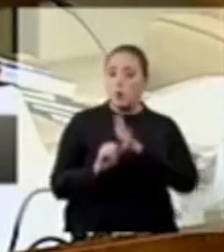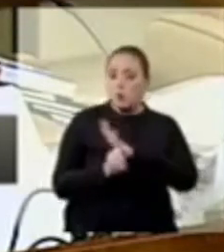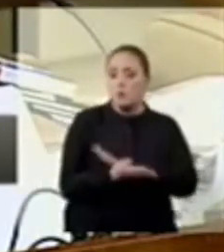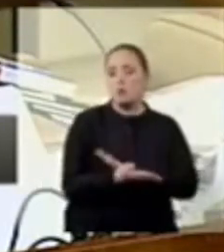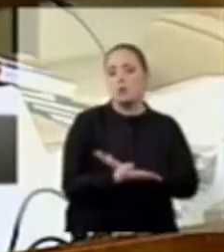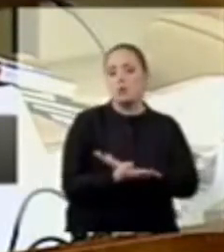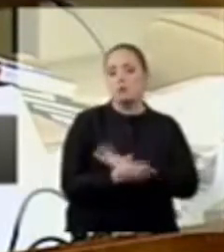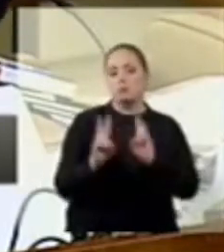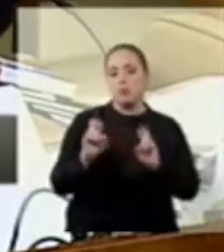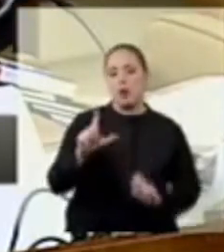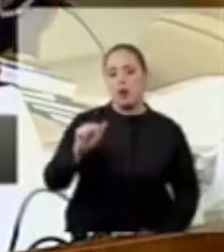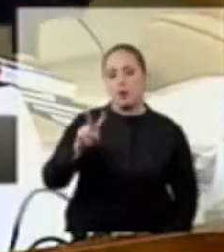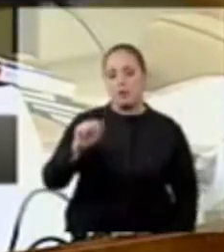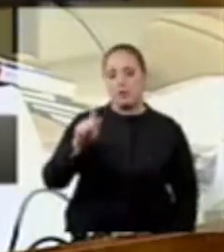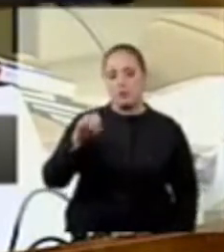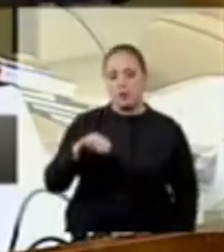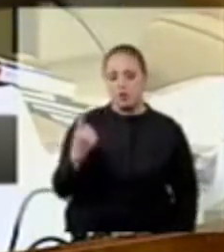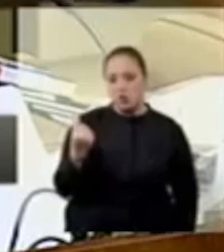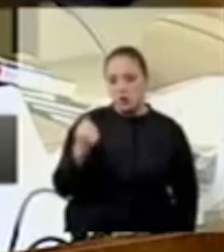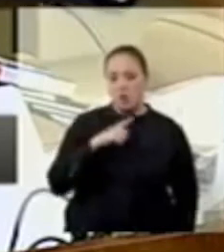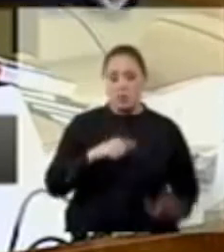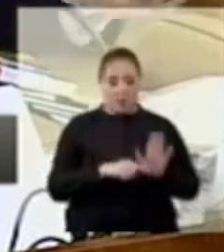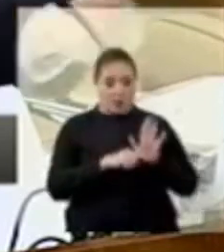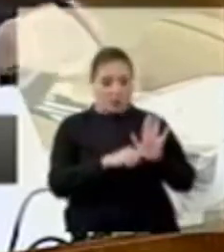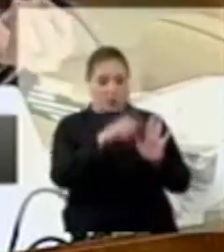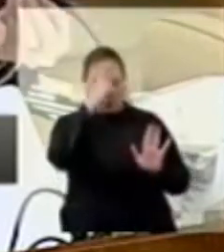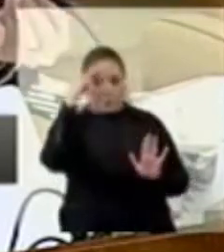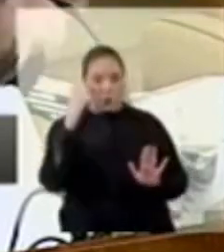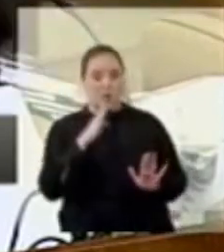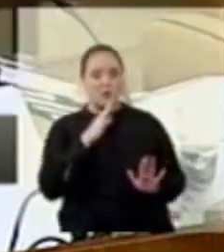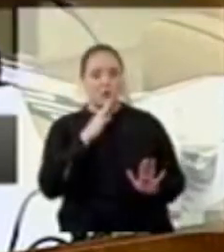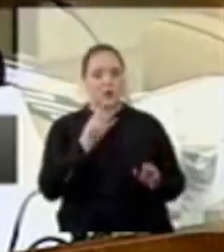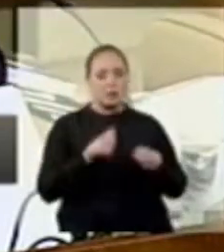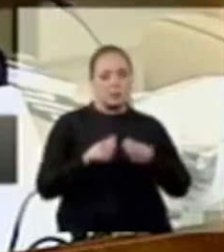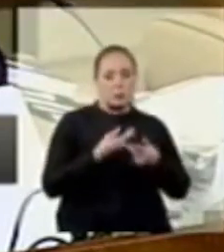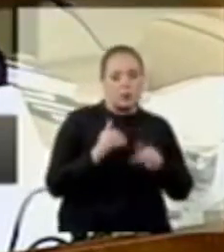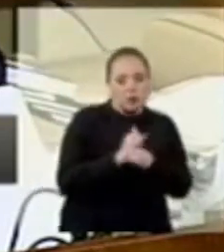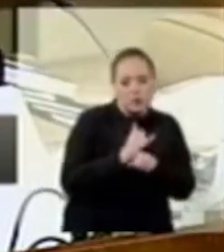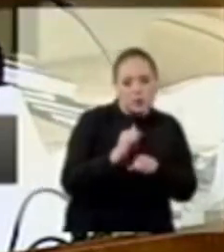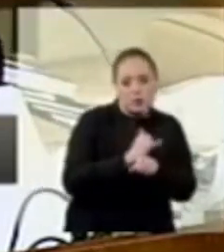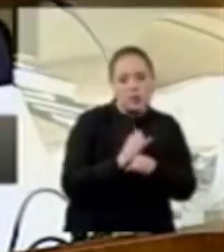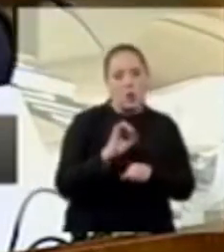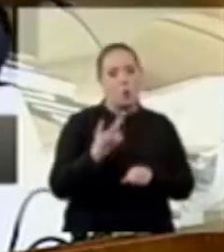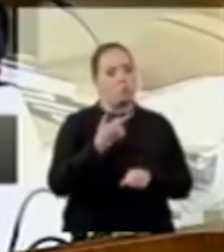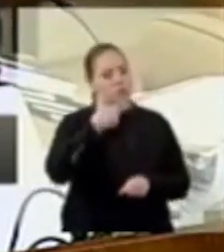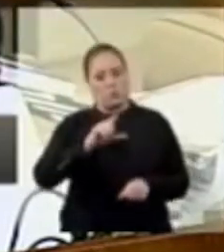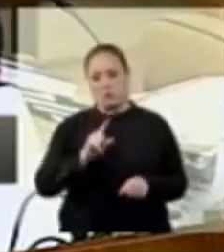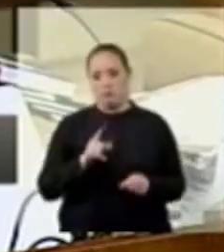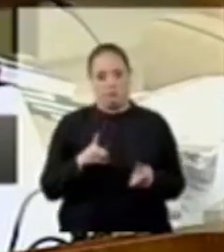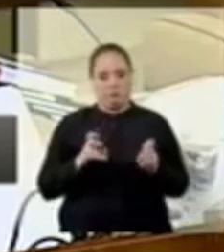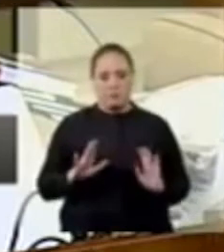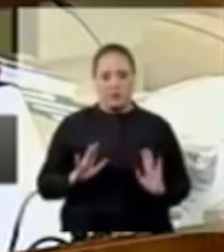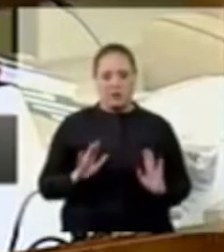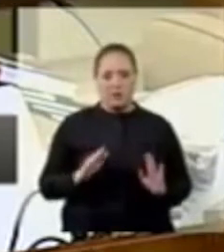lavagem de dinheiro ou ela tem a ajuda de alguém que conhece o esquema de dentro você não consegue desvendar portanto acabar